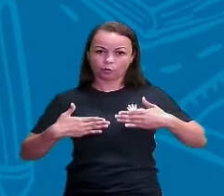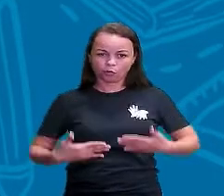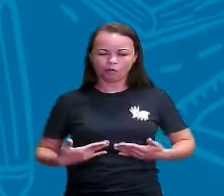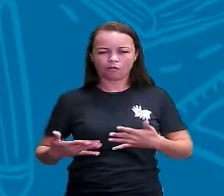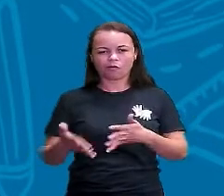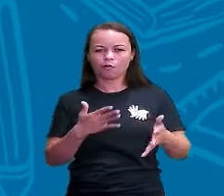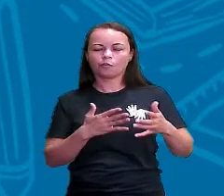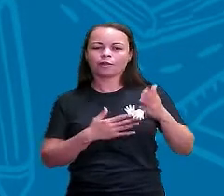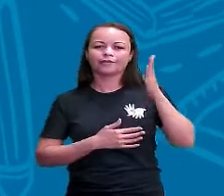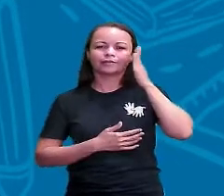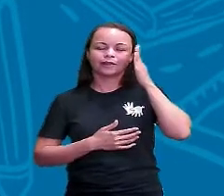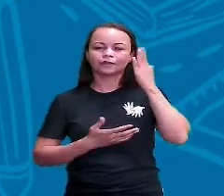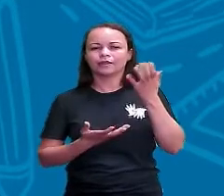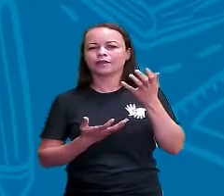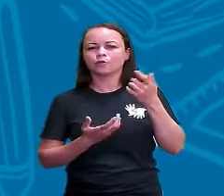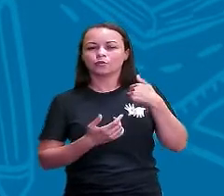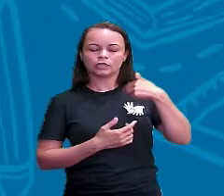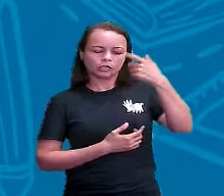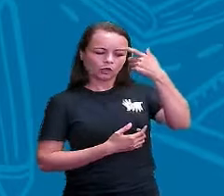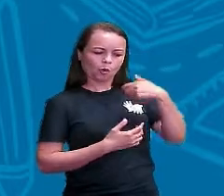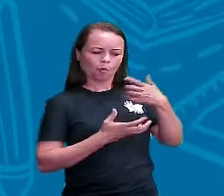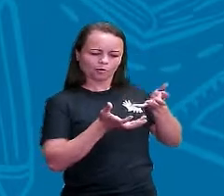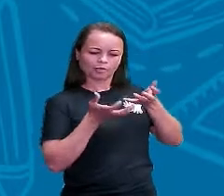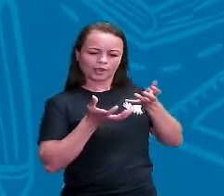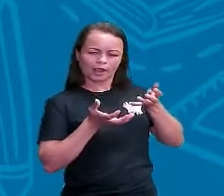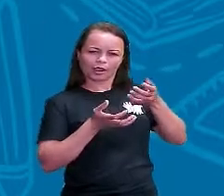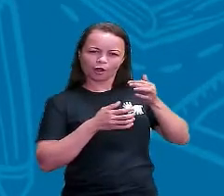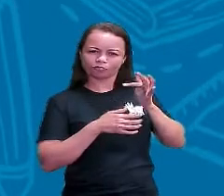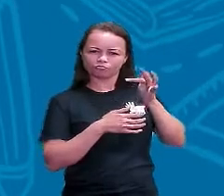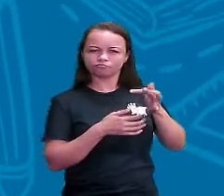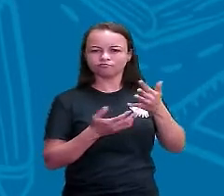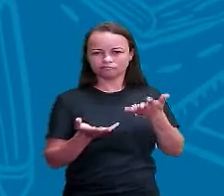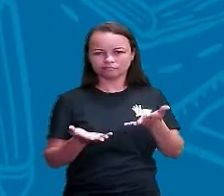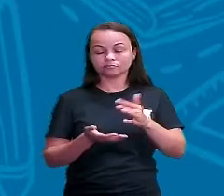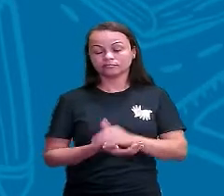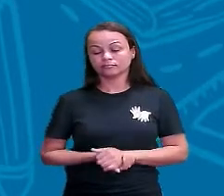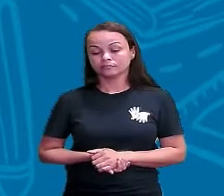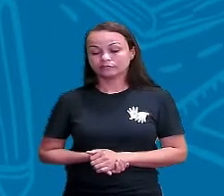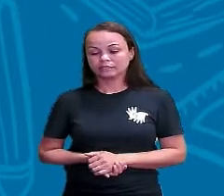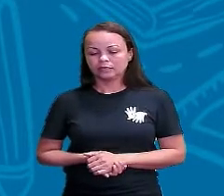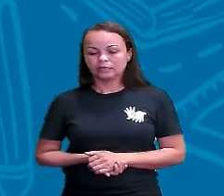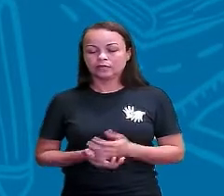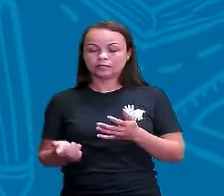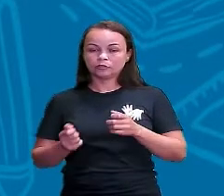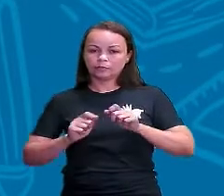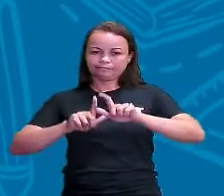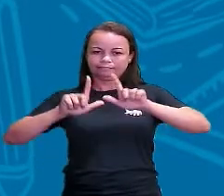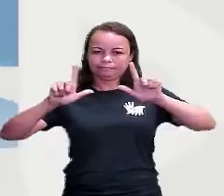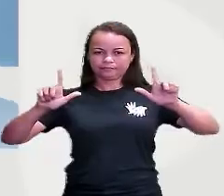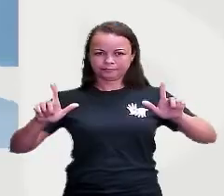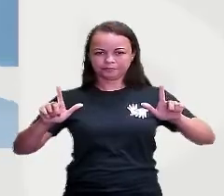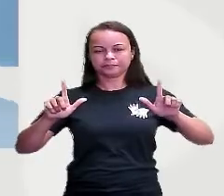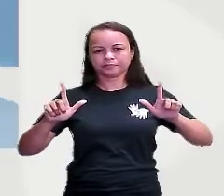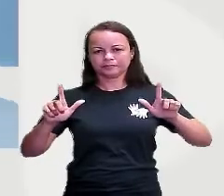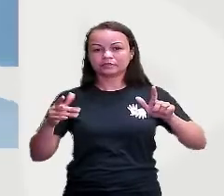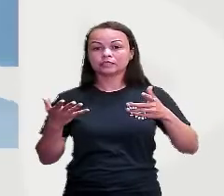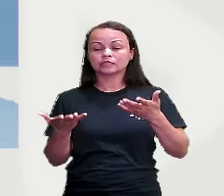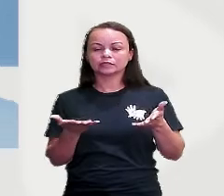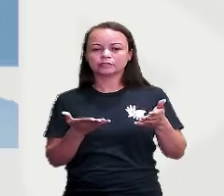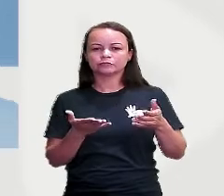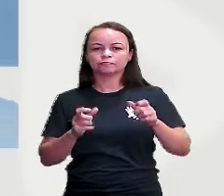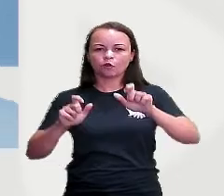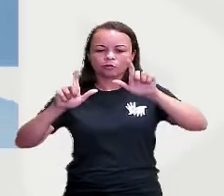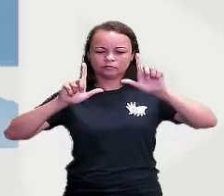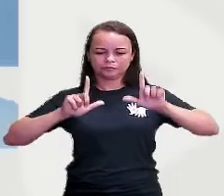somos e quem nós queremos ser. E aí, eu já peço aí a produção para abrir essa imagem. E ao abrir essa imagem, volta